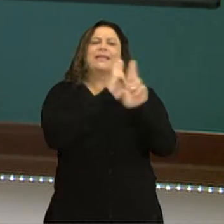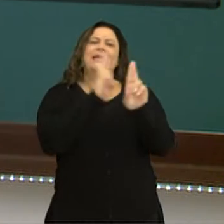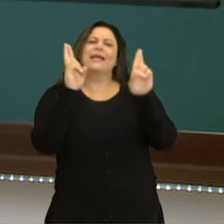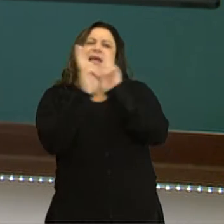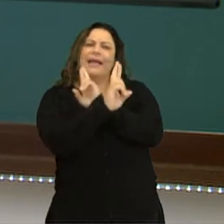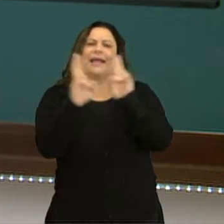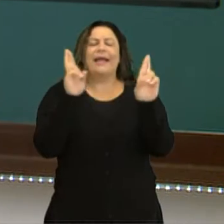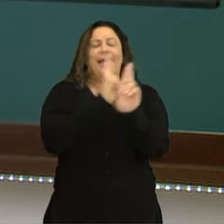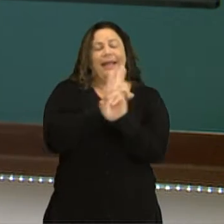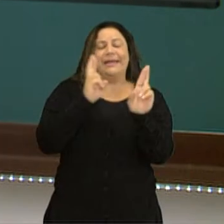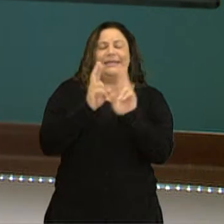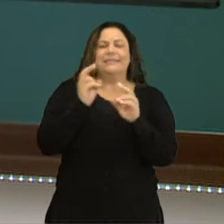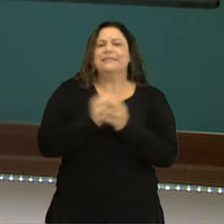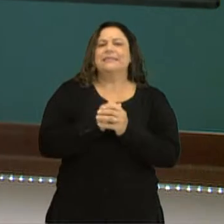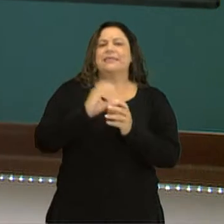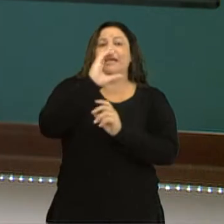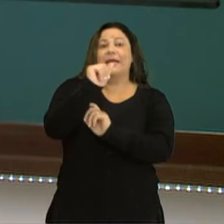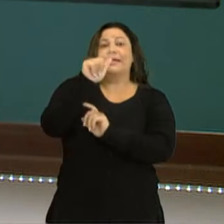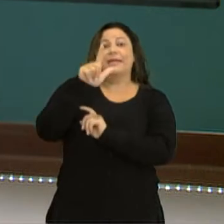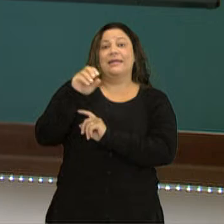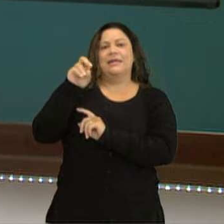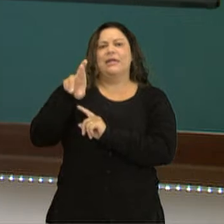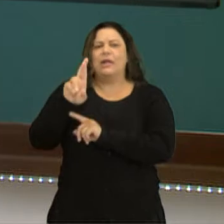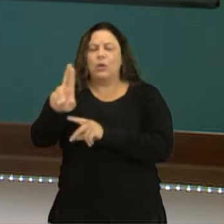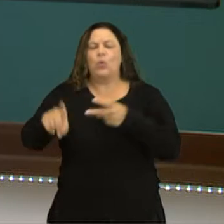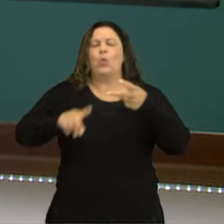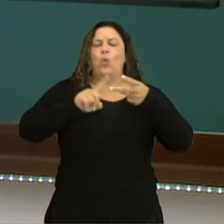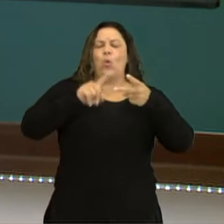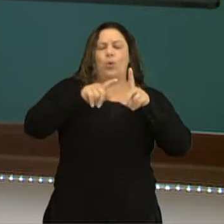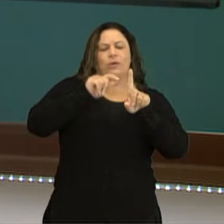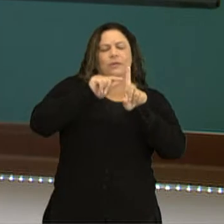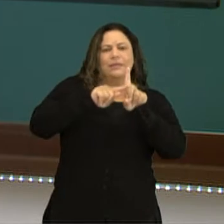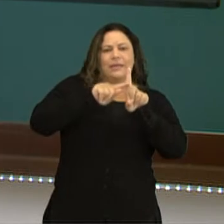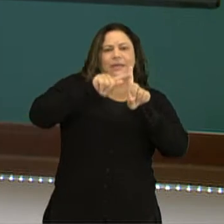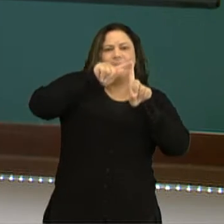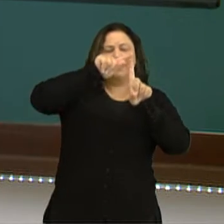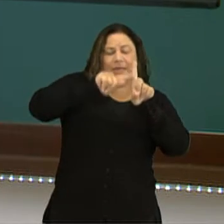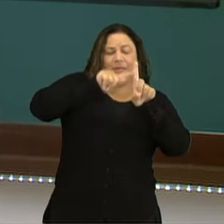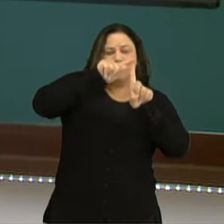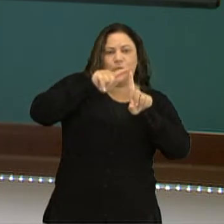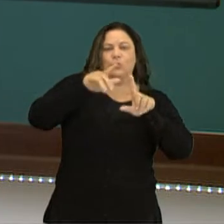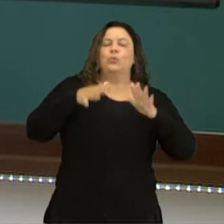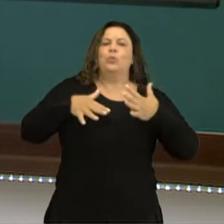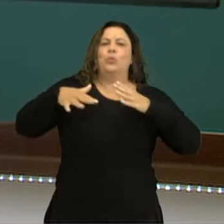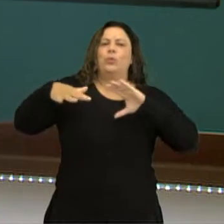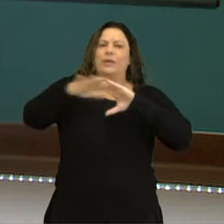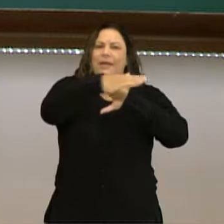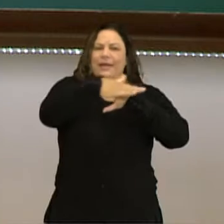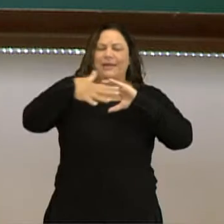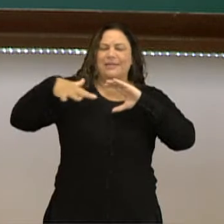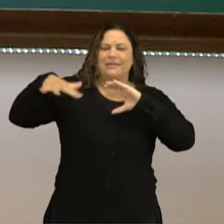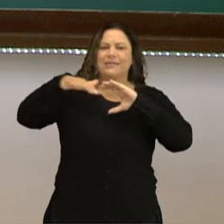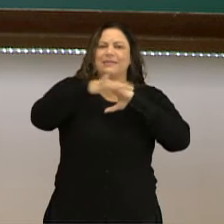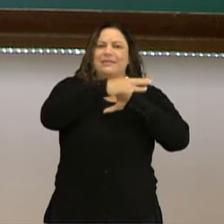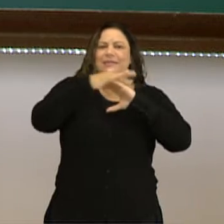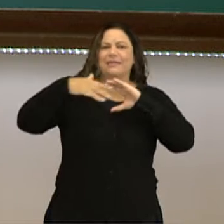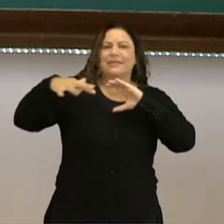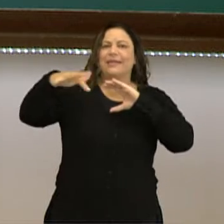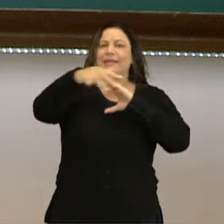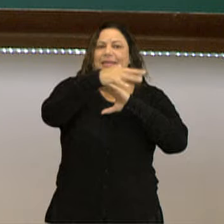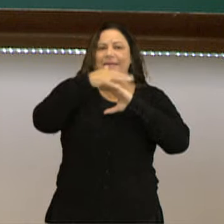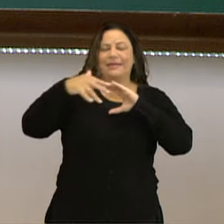entre calor, temperatura, equilíbrio térmico e energia interna. Pessoal, então vamos